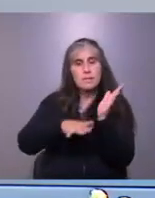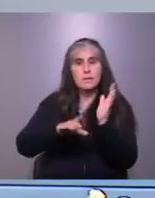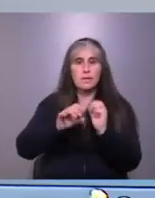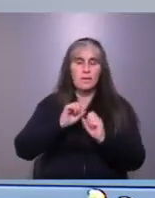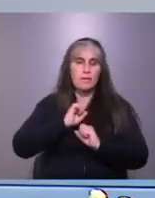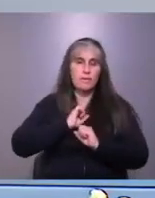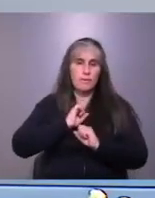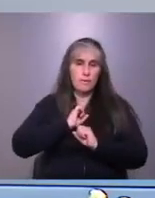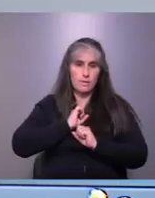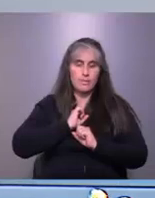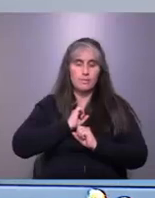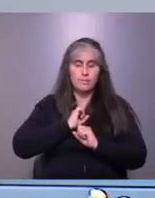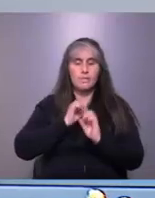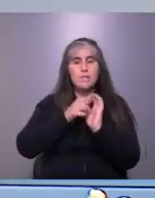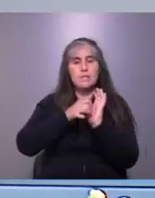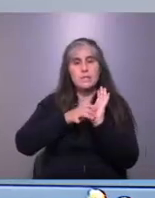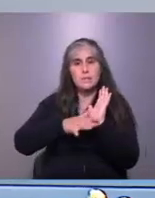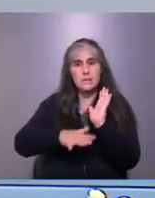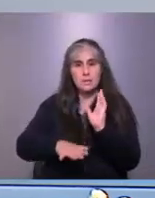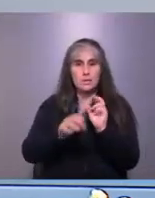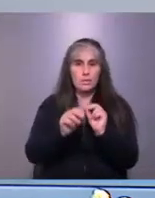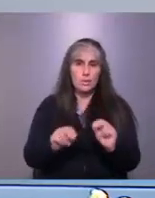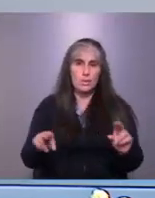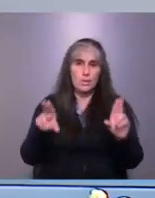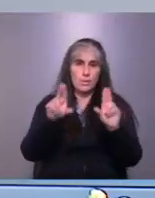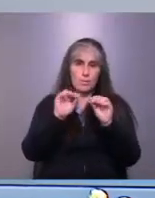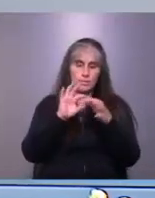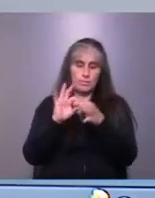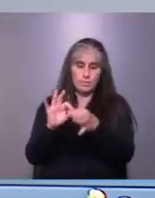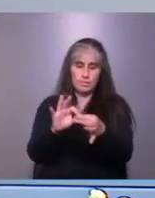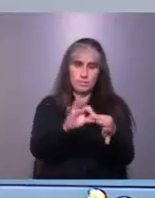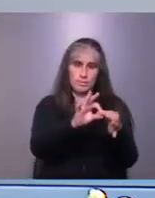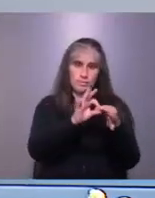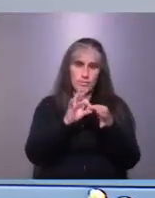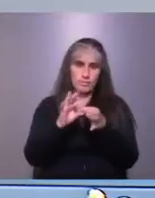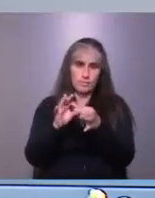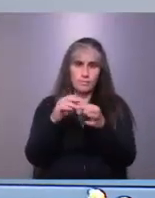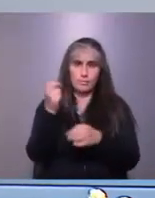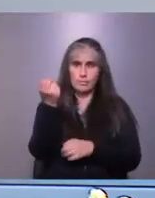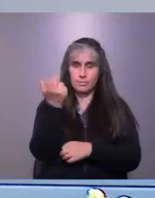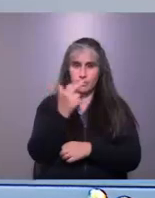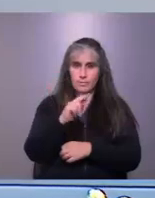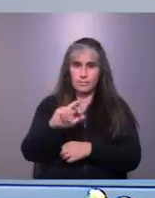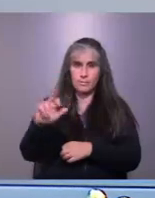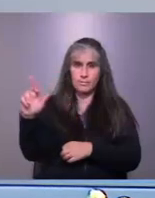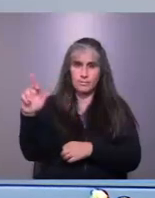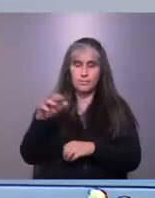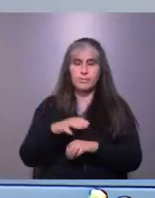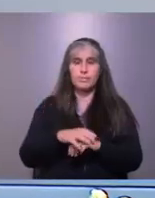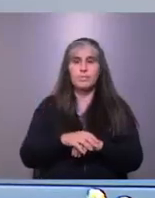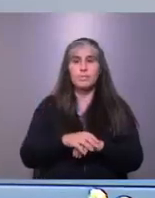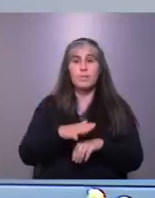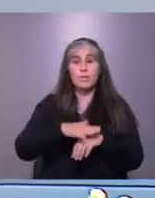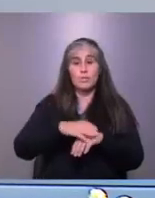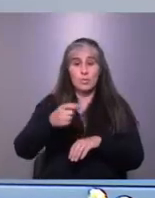sangue, o sangue da nova e eterna aliança, que será